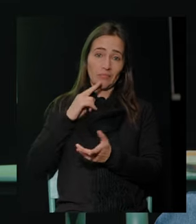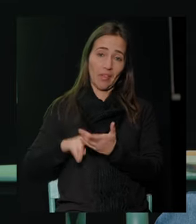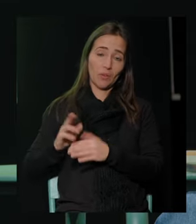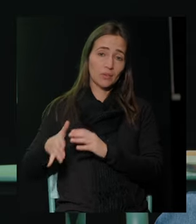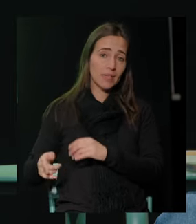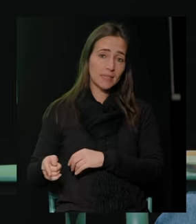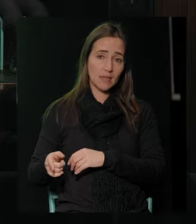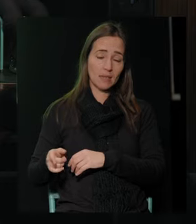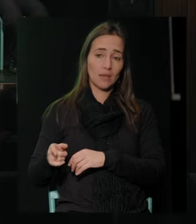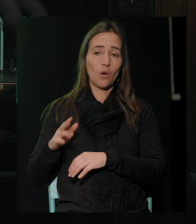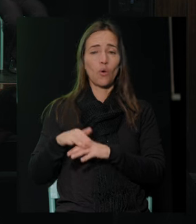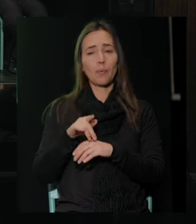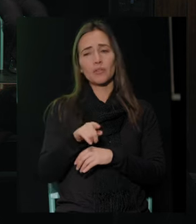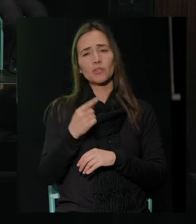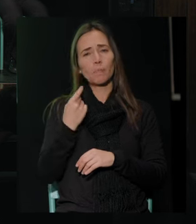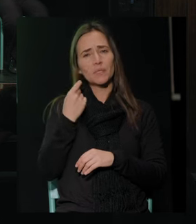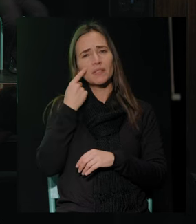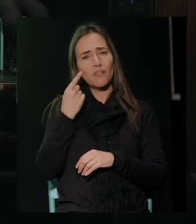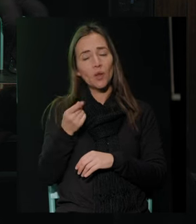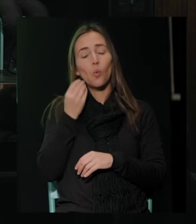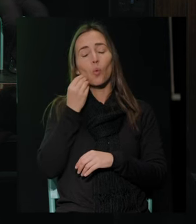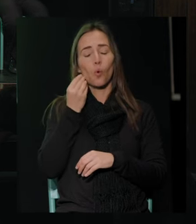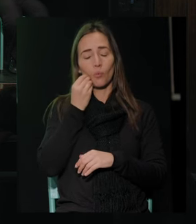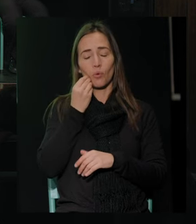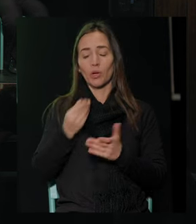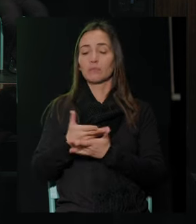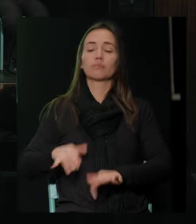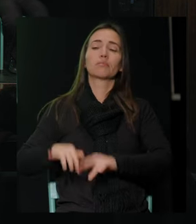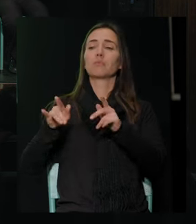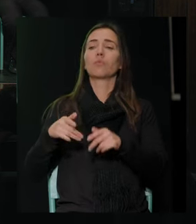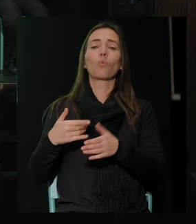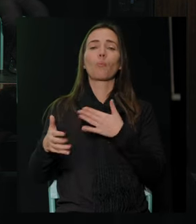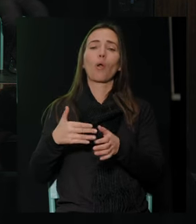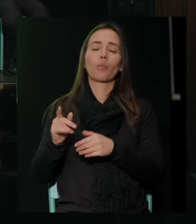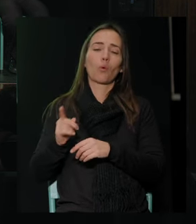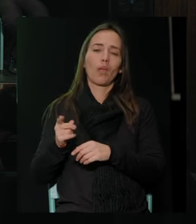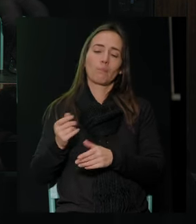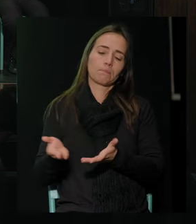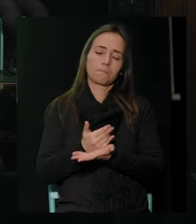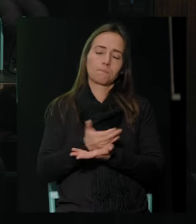preciso dar olhos àquilo que é o crescimento cego. Acho que é um bocado por aí.